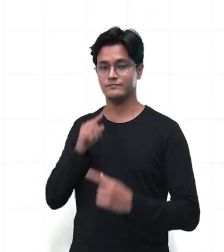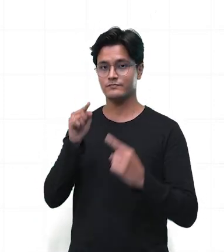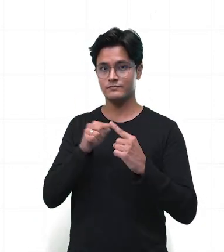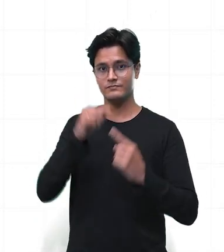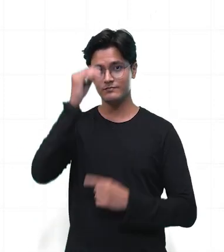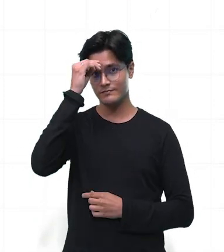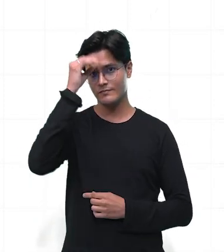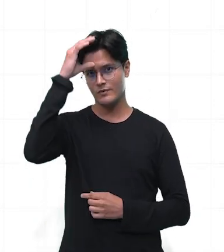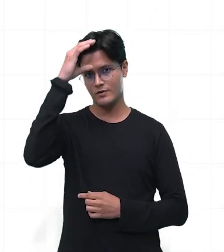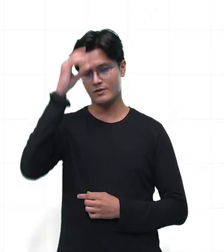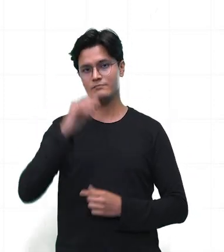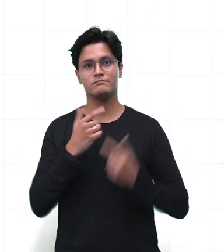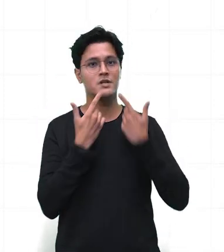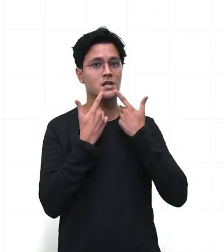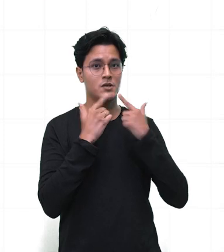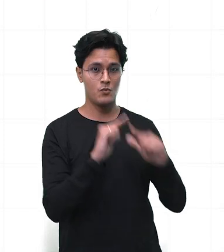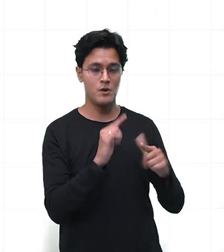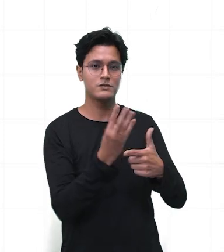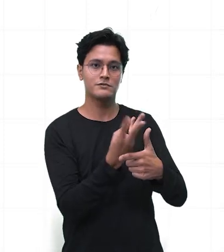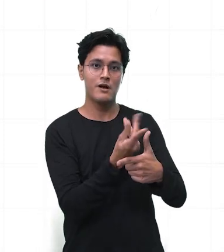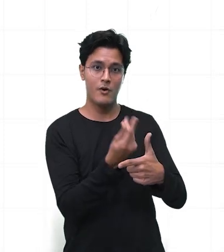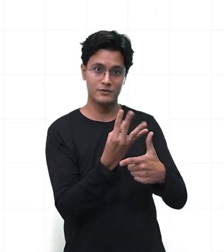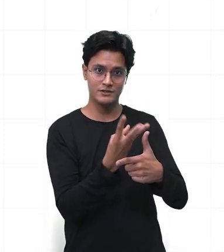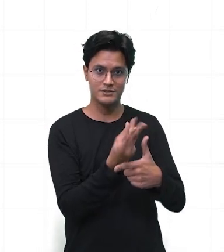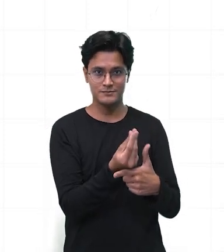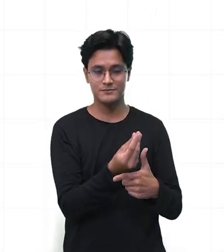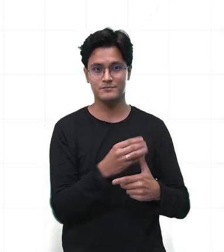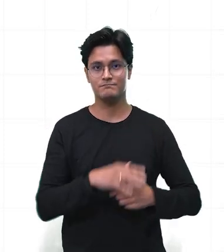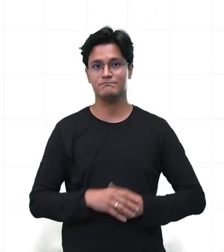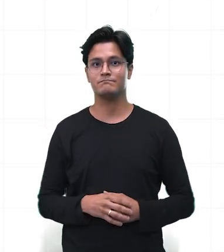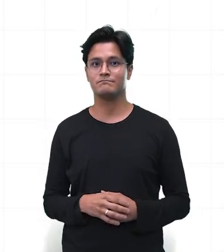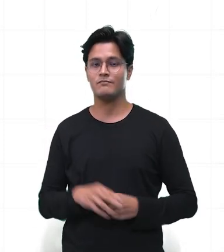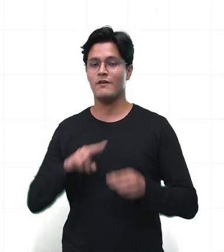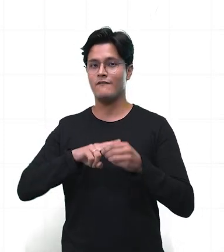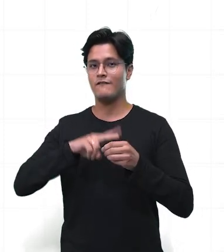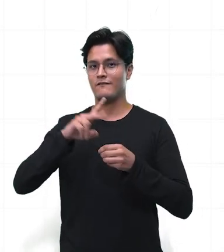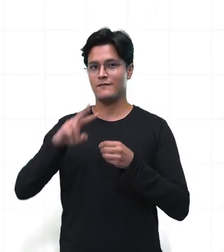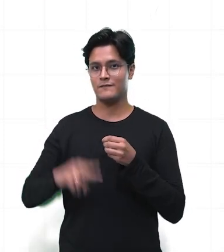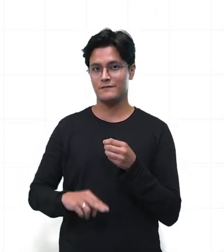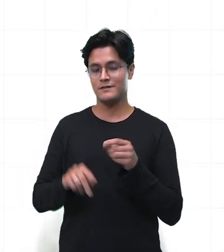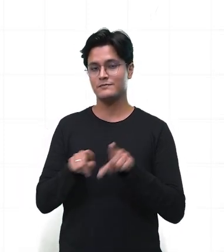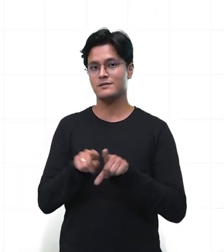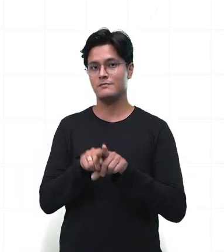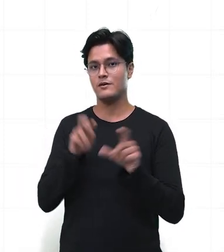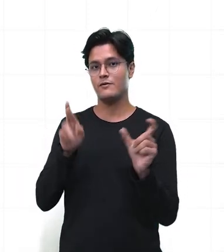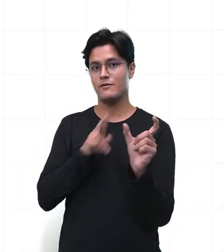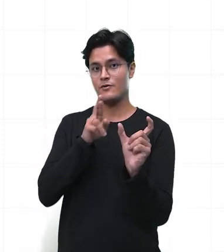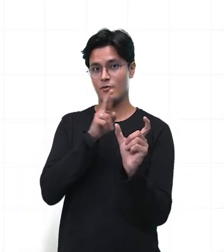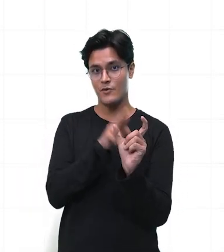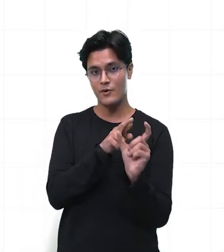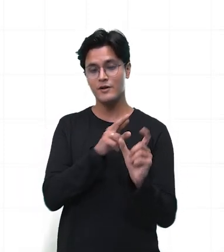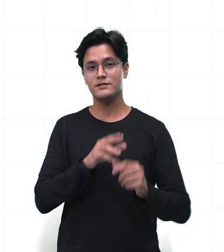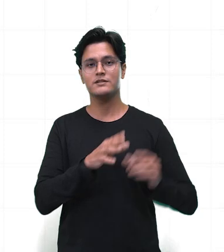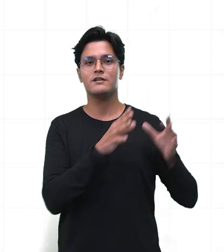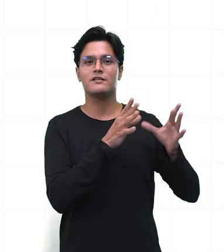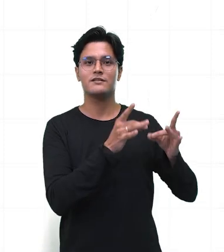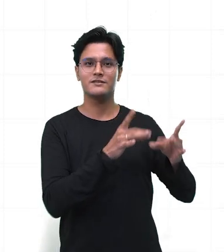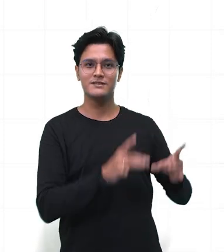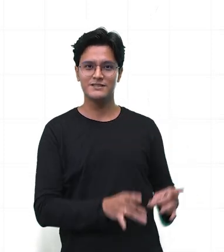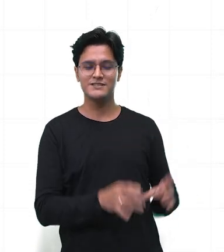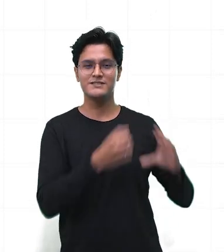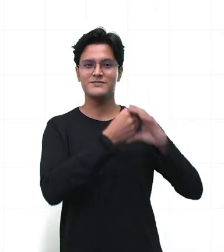de conhecimento, linguagem algébrica, variáveis e incógnita, o detalhamento, propriedades